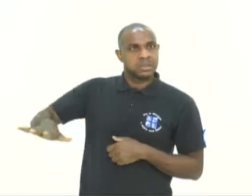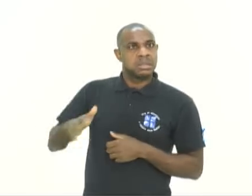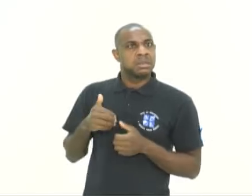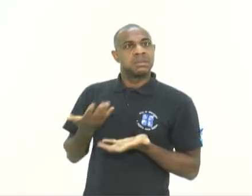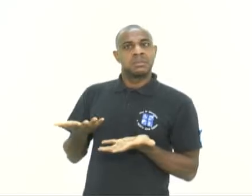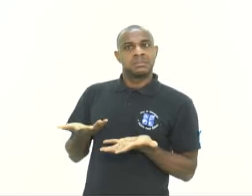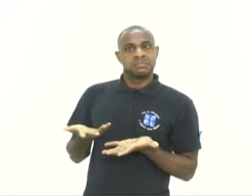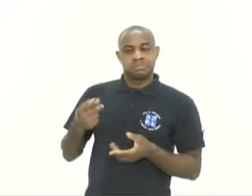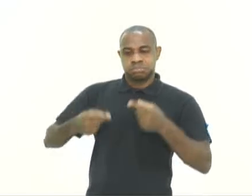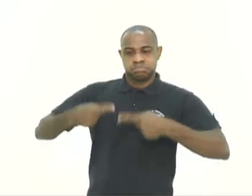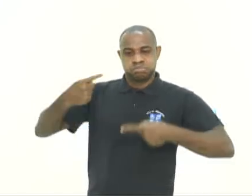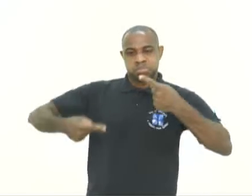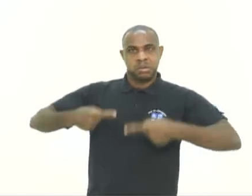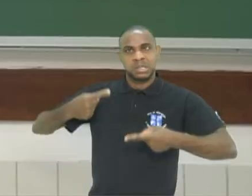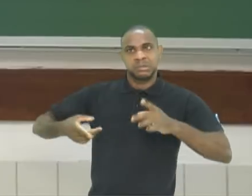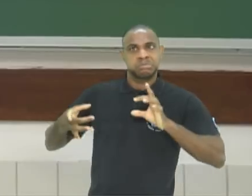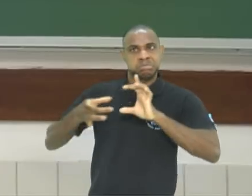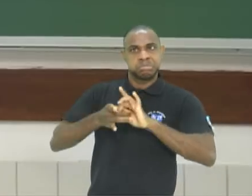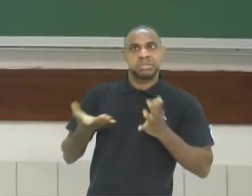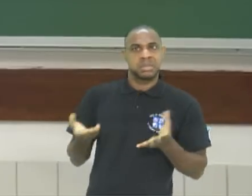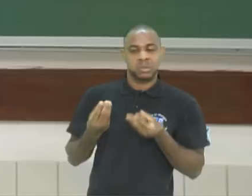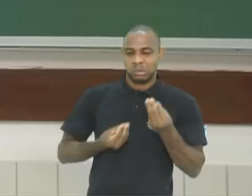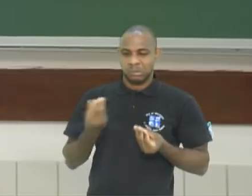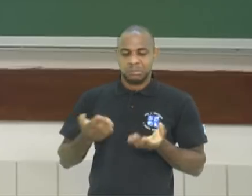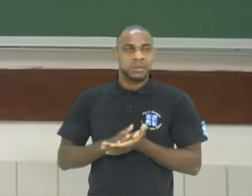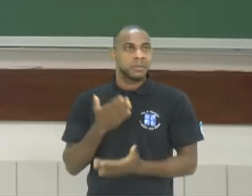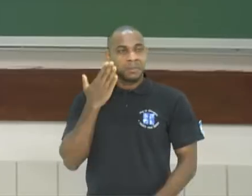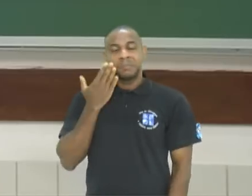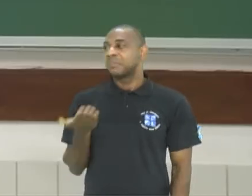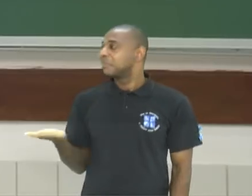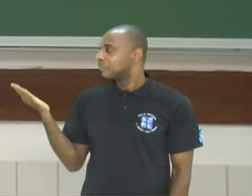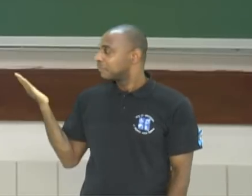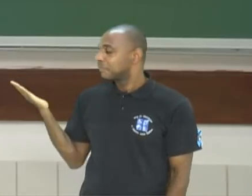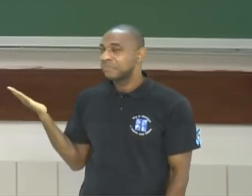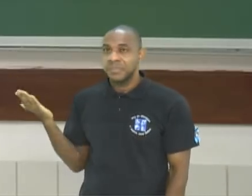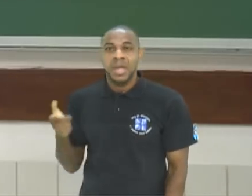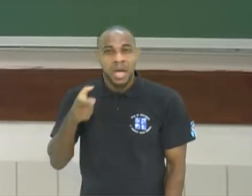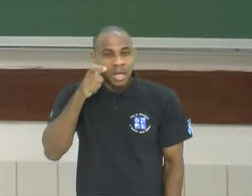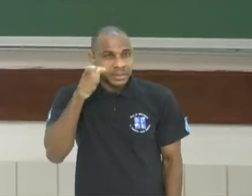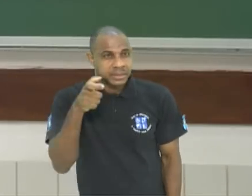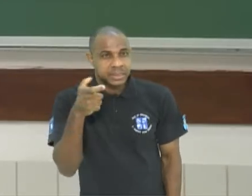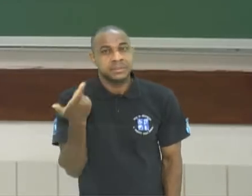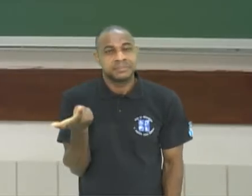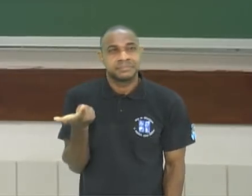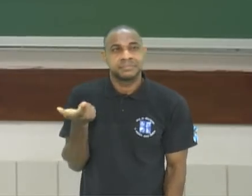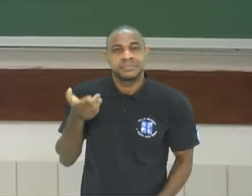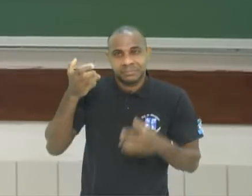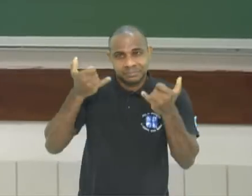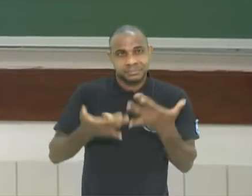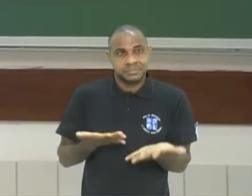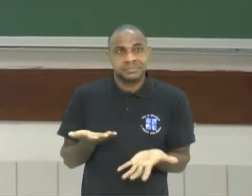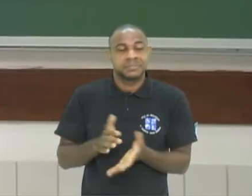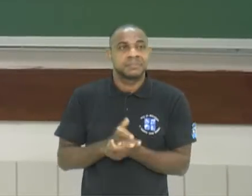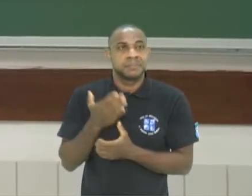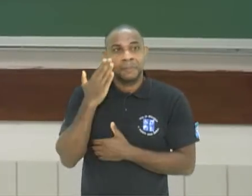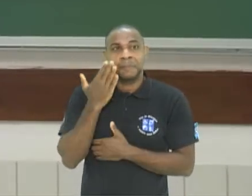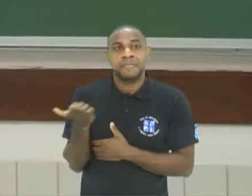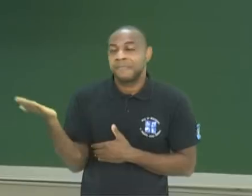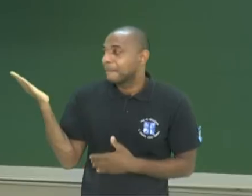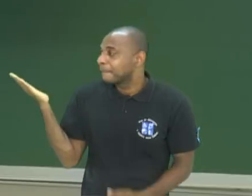segmento político. Nesse trecho, eu quero comentar com vocês algo bem interessante que a gente já falou nesta aula, que olha